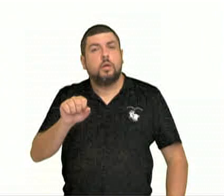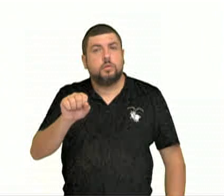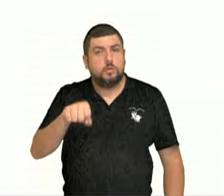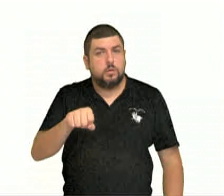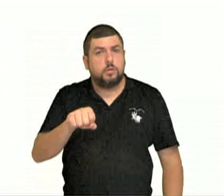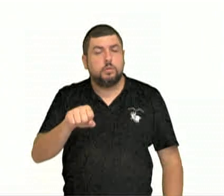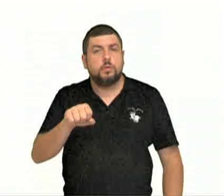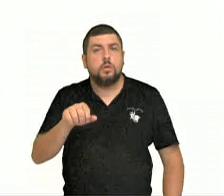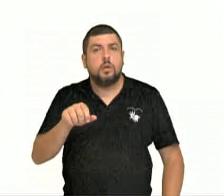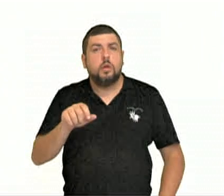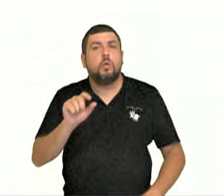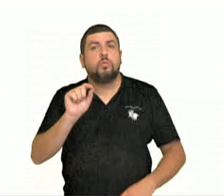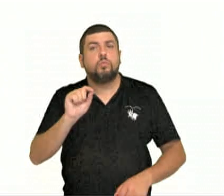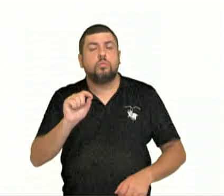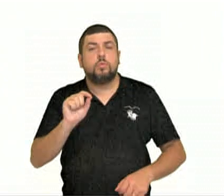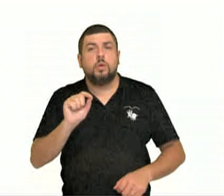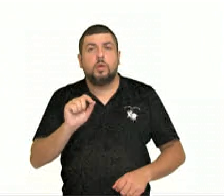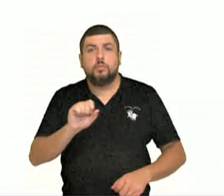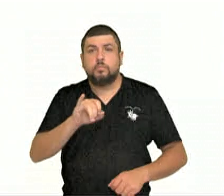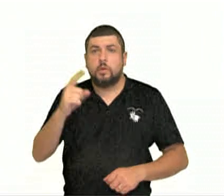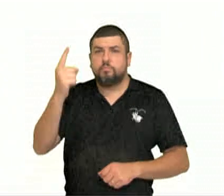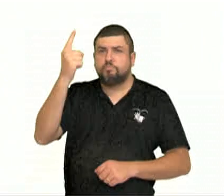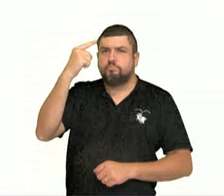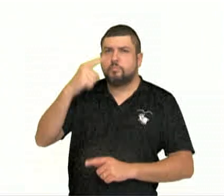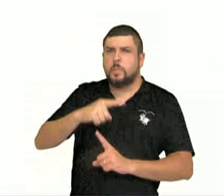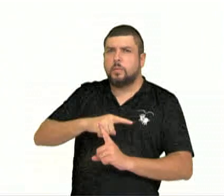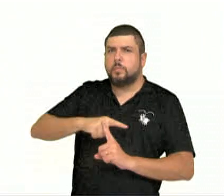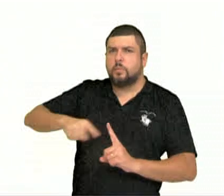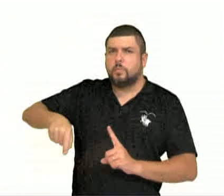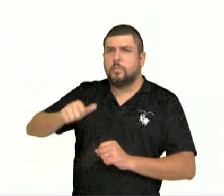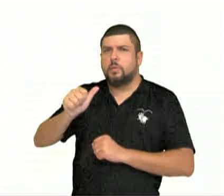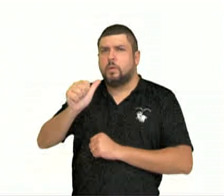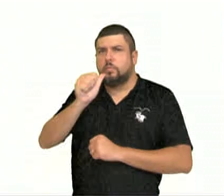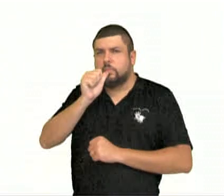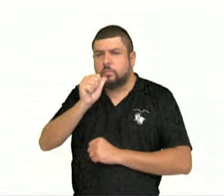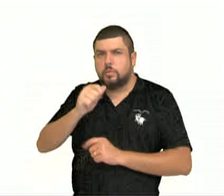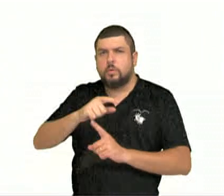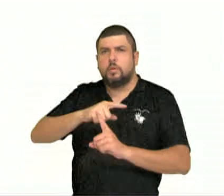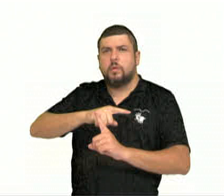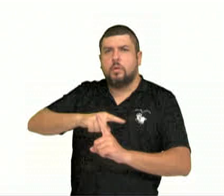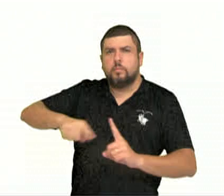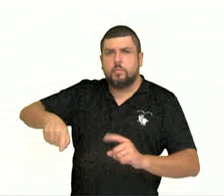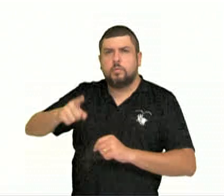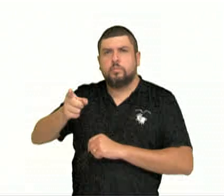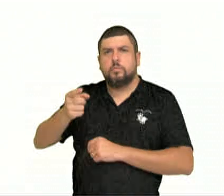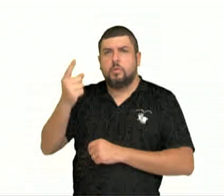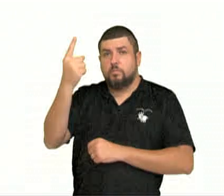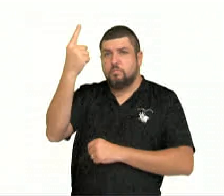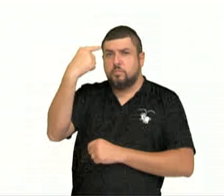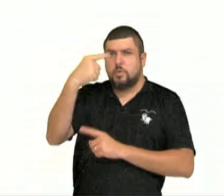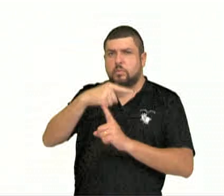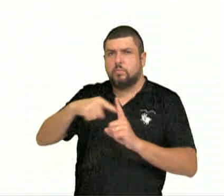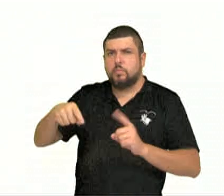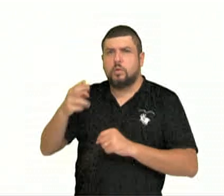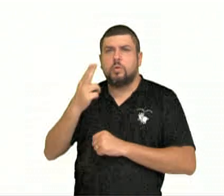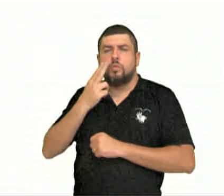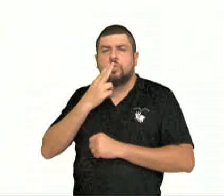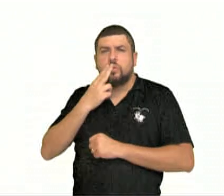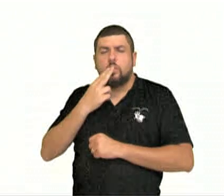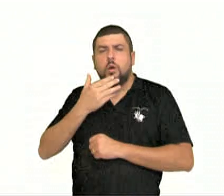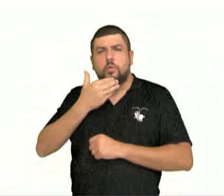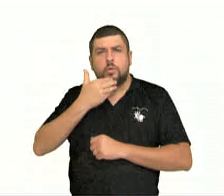né? Essa coisa ali da proibição. São mais convincentes porque mostram os malefícios do uso de